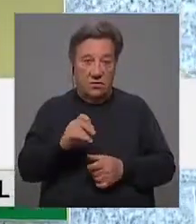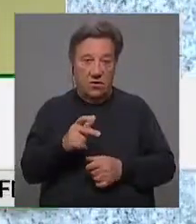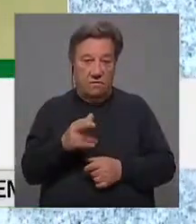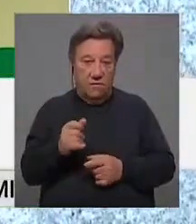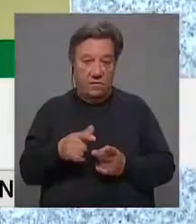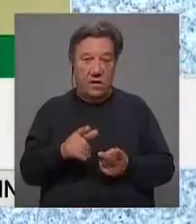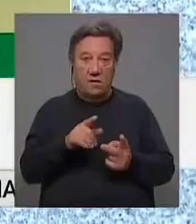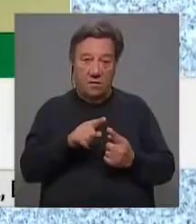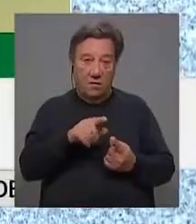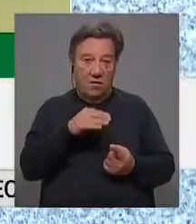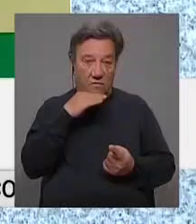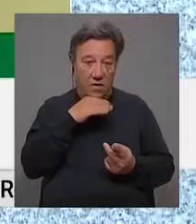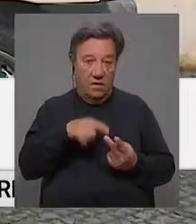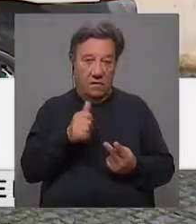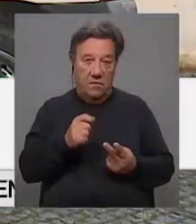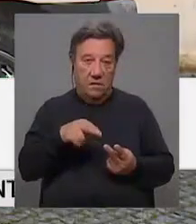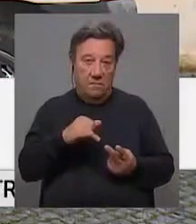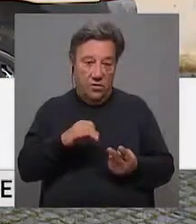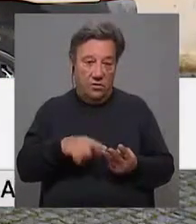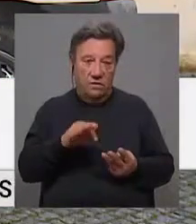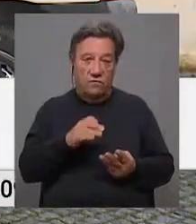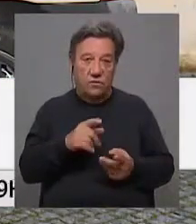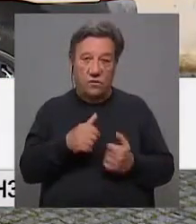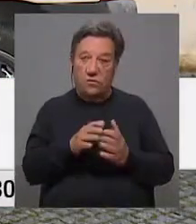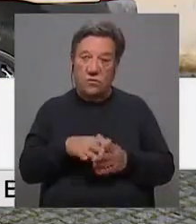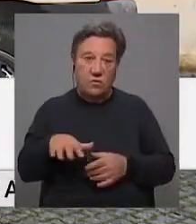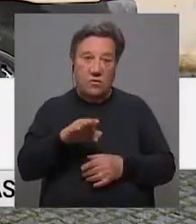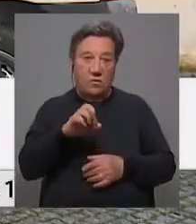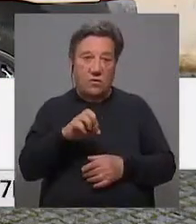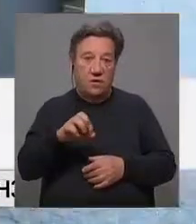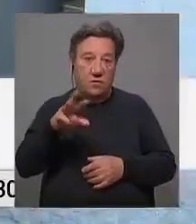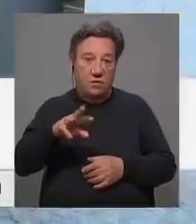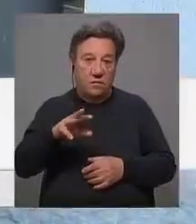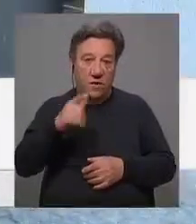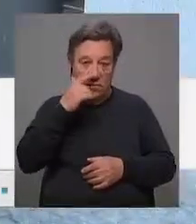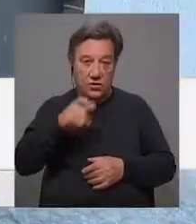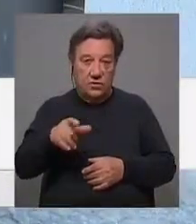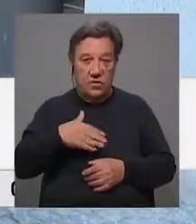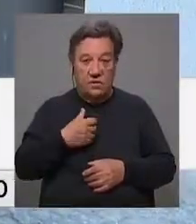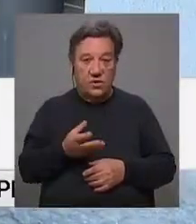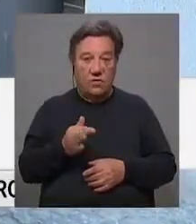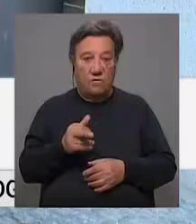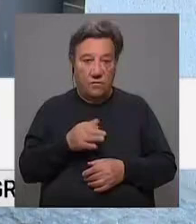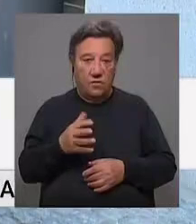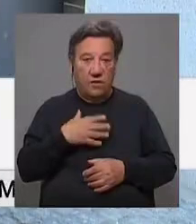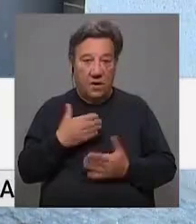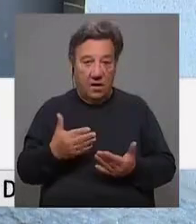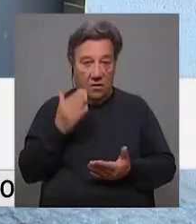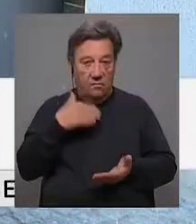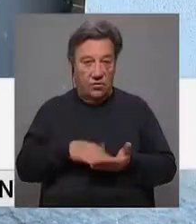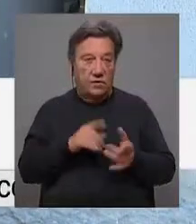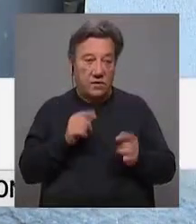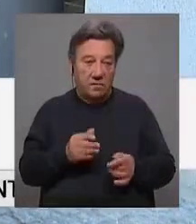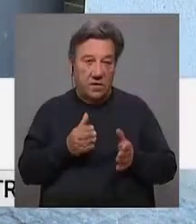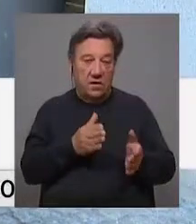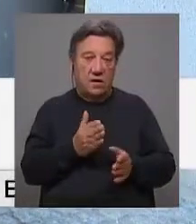Covilhã, Belmonte e Fundão, e que corresponde a um universo de cerca de 88 mil pessoas. A Misericórdia do Fundão quer agora apostar também